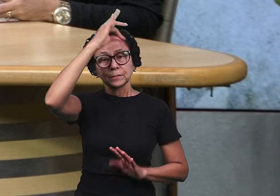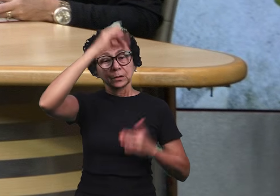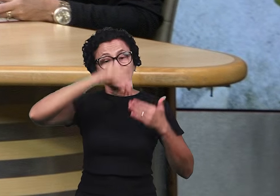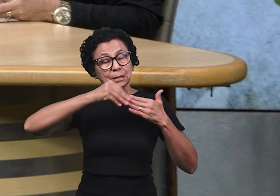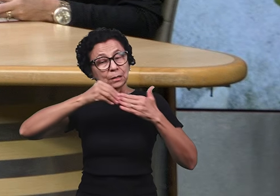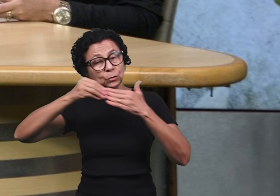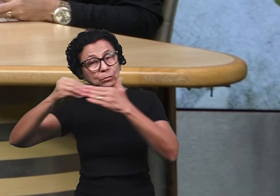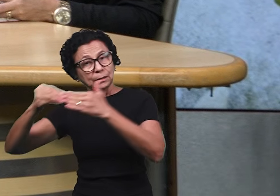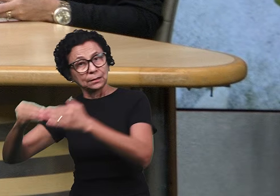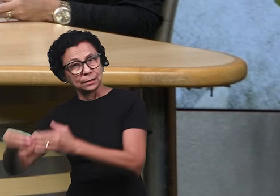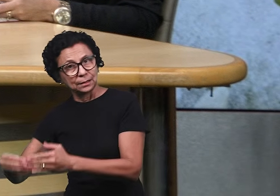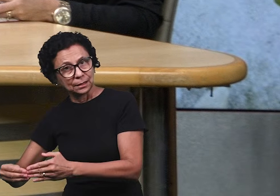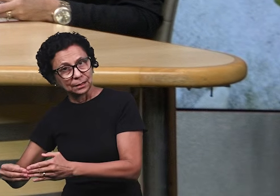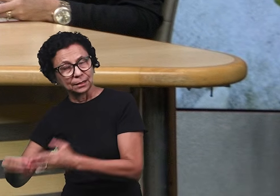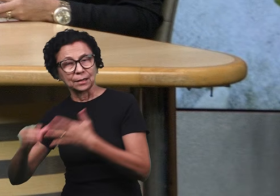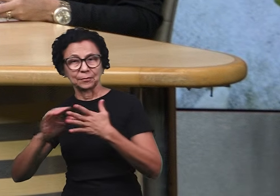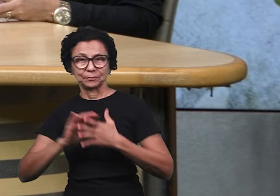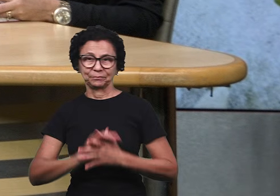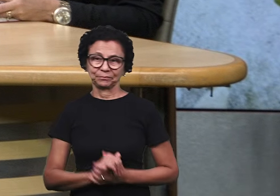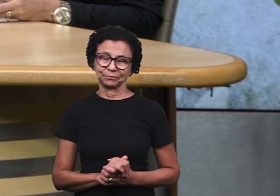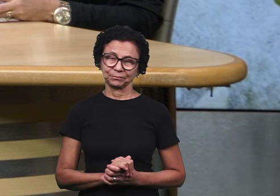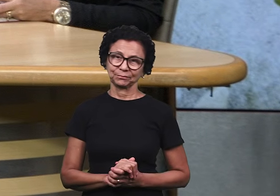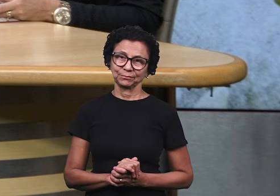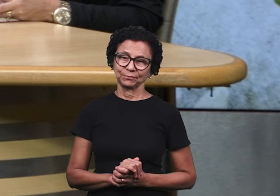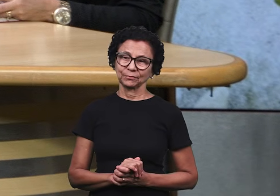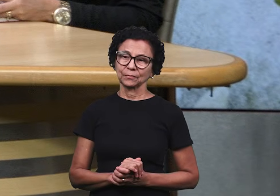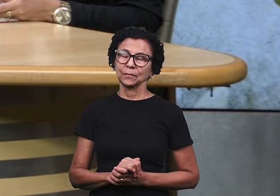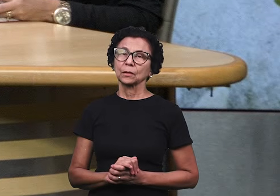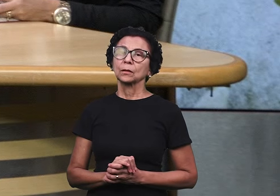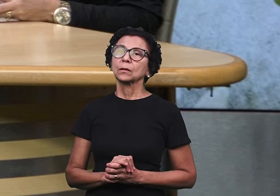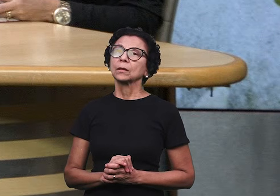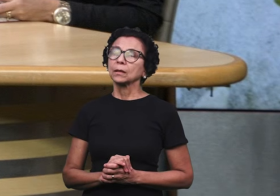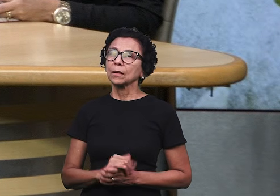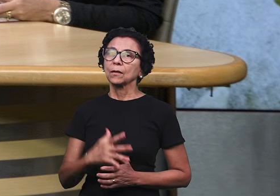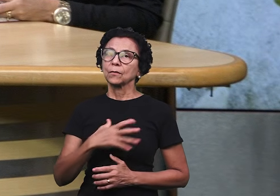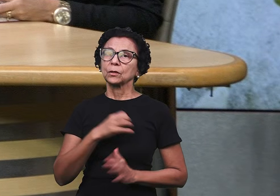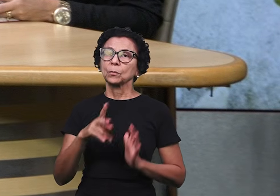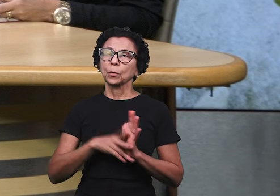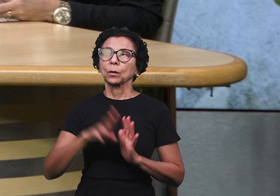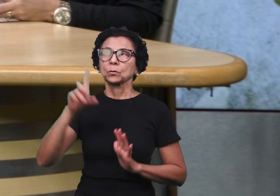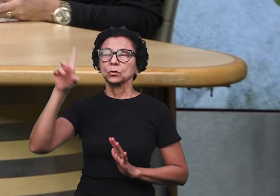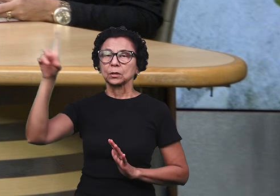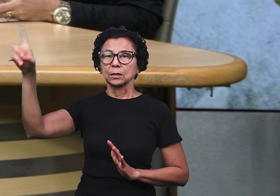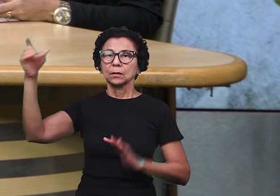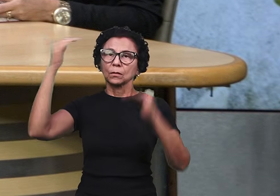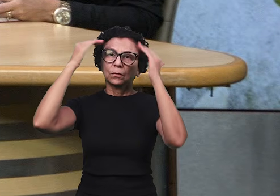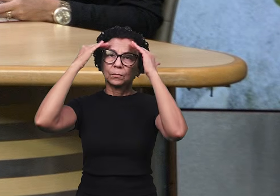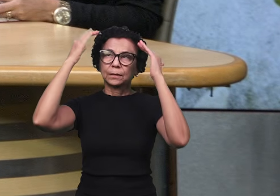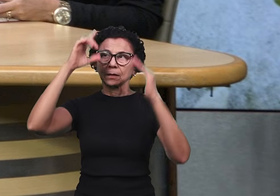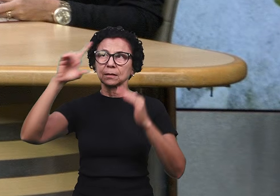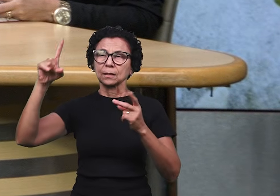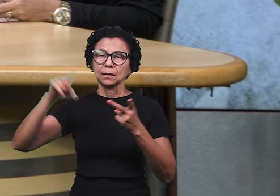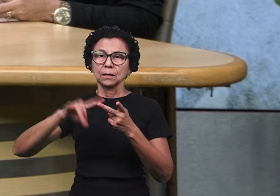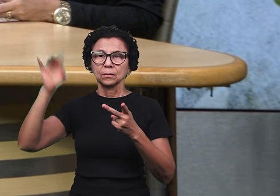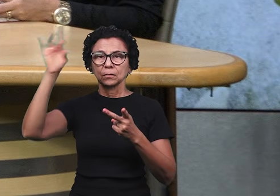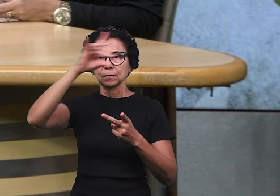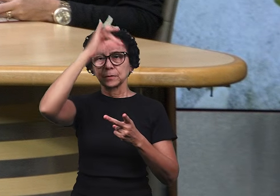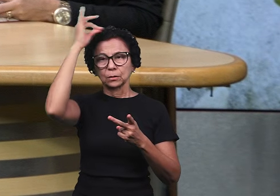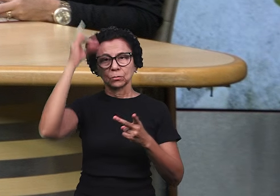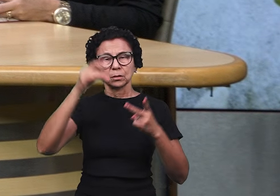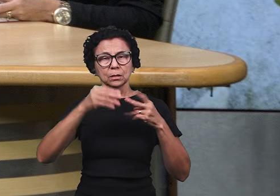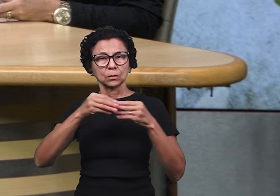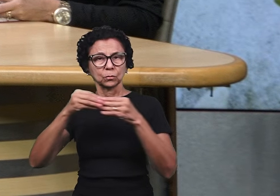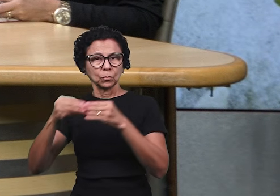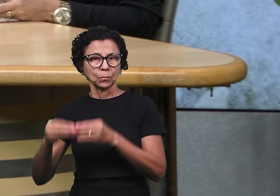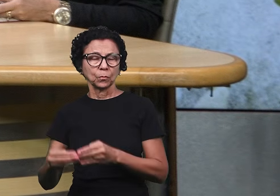somos verdadeiramente filhos de Deus, como a Andréia falou, quando nós estamos fazendo a vontade de Deus, quando nós temos o Espírito Santo na